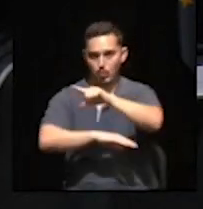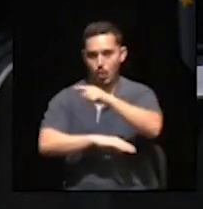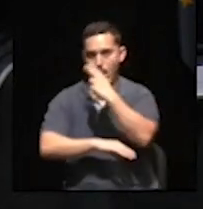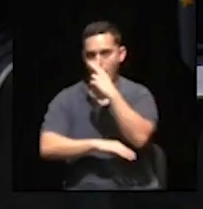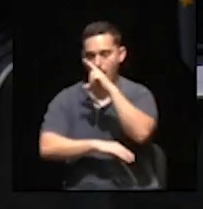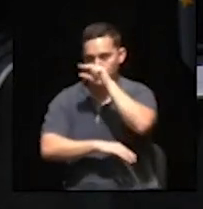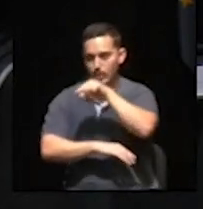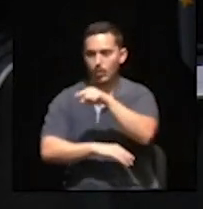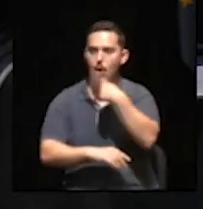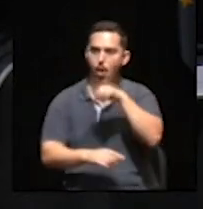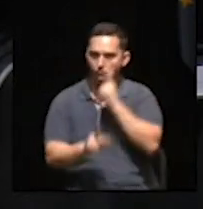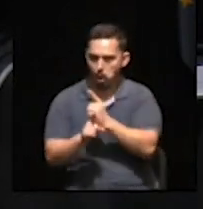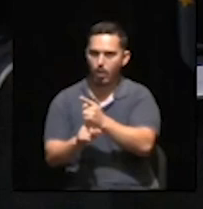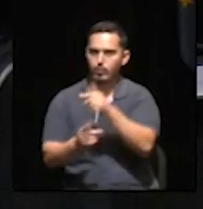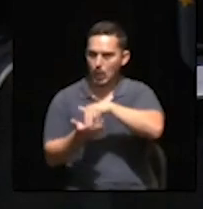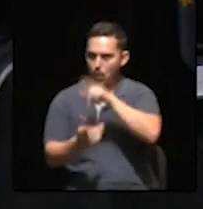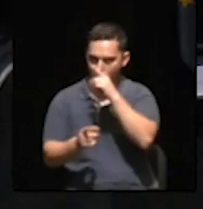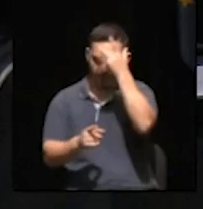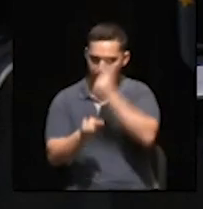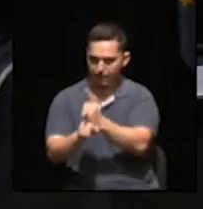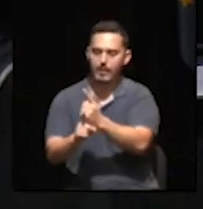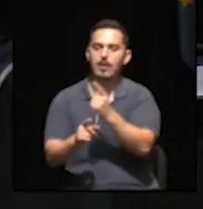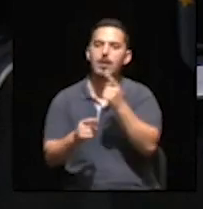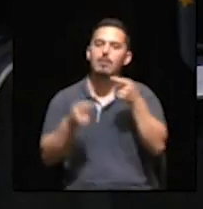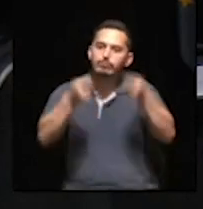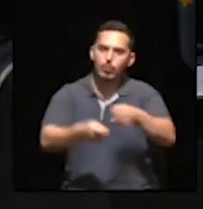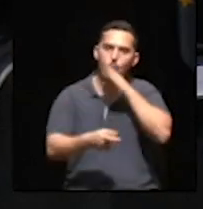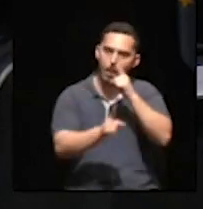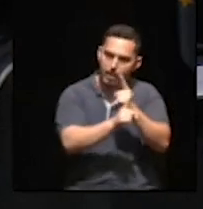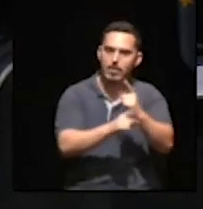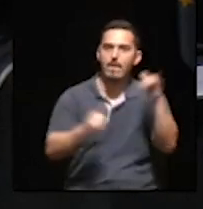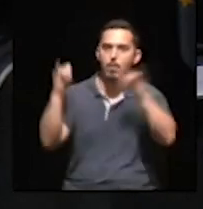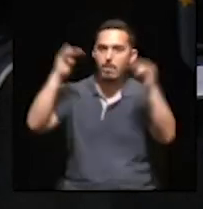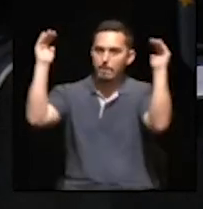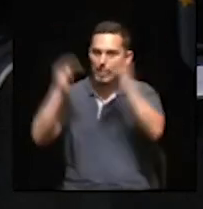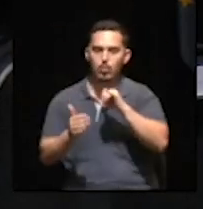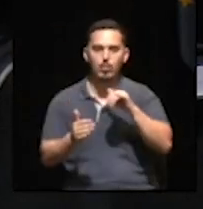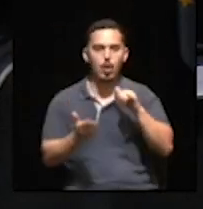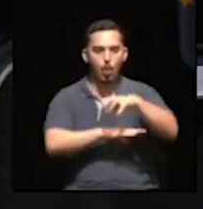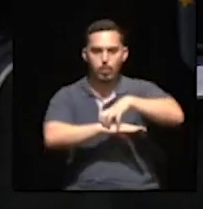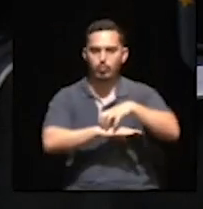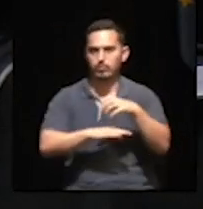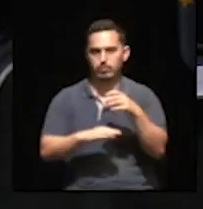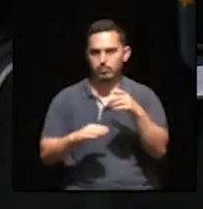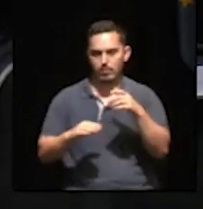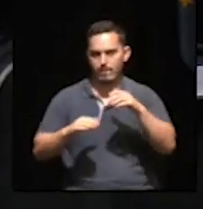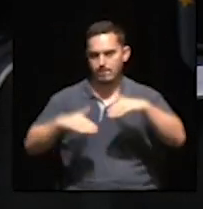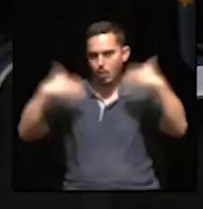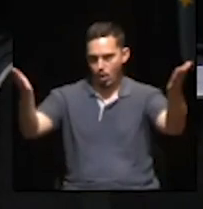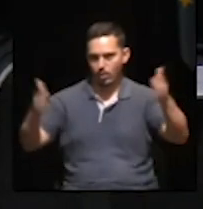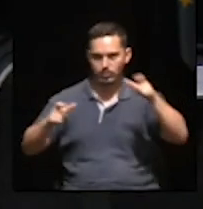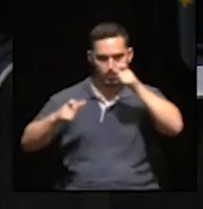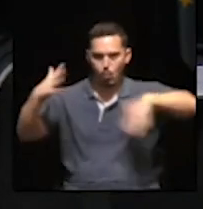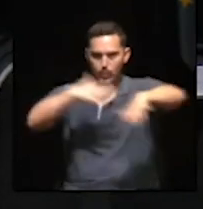alcochete mantemos a mesma posição um forte investimento na ferrovia menos voos aeroporto fora dos agregados populacionais